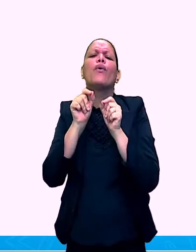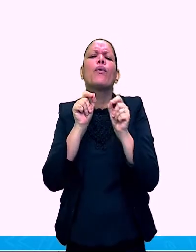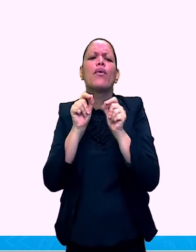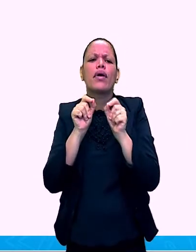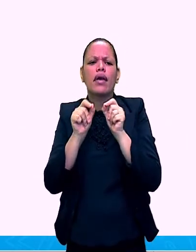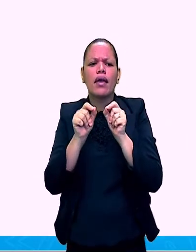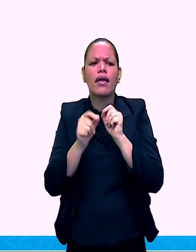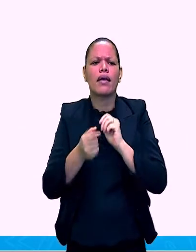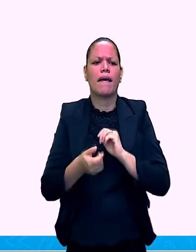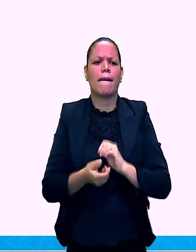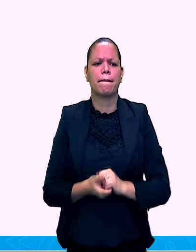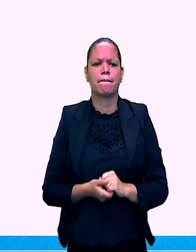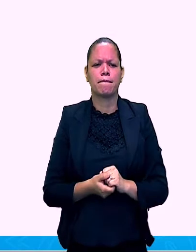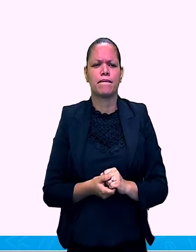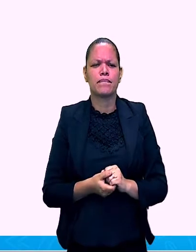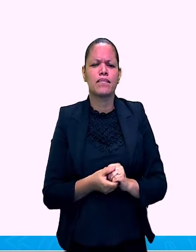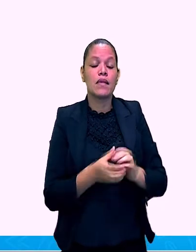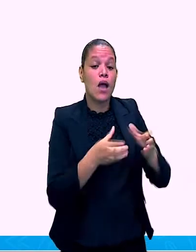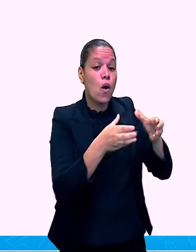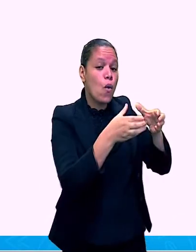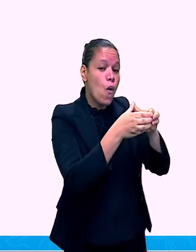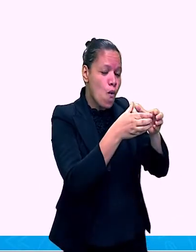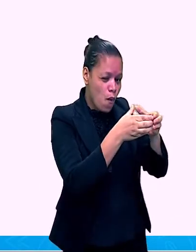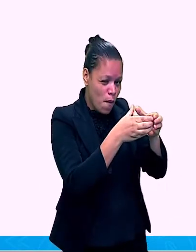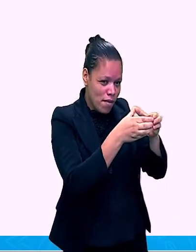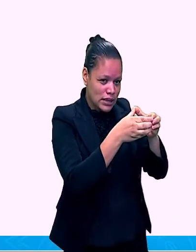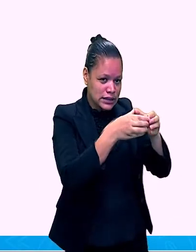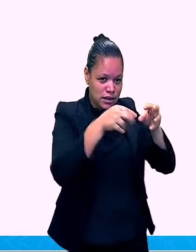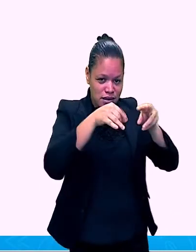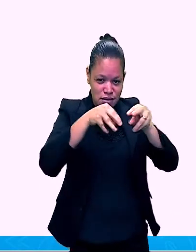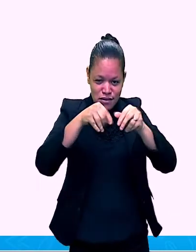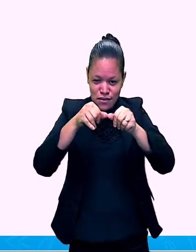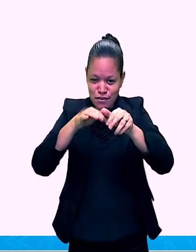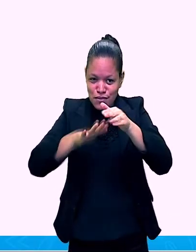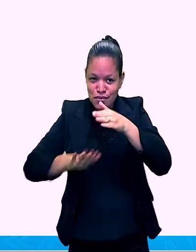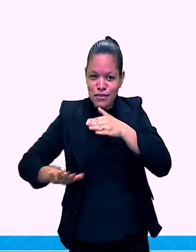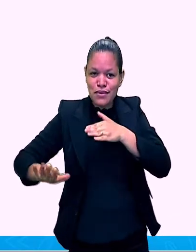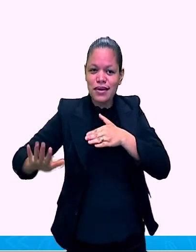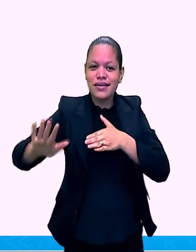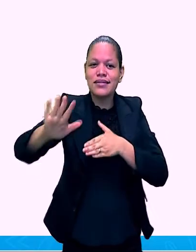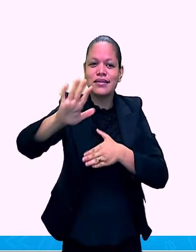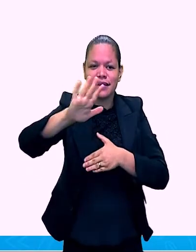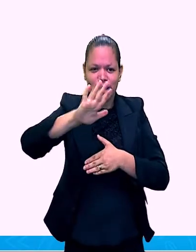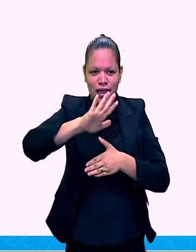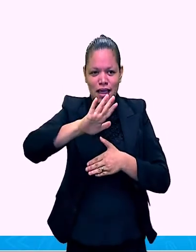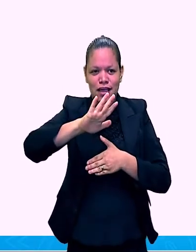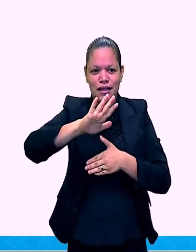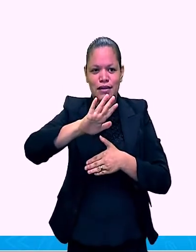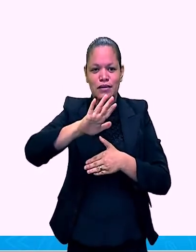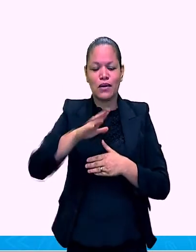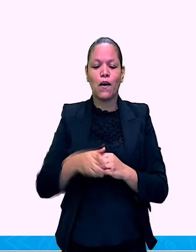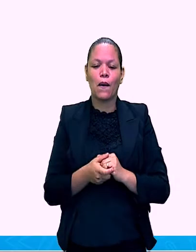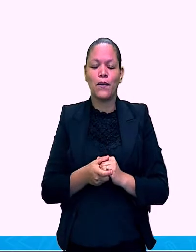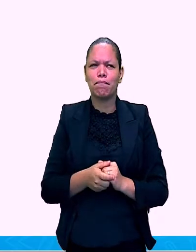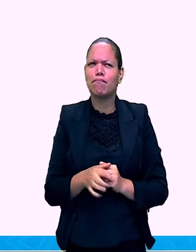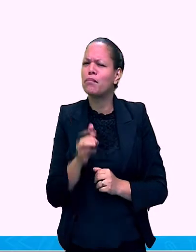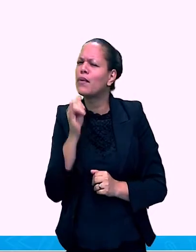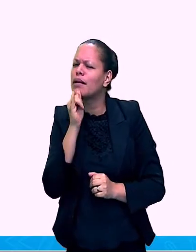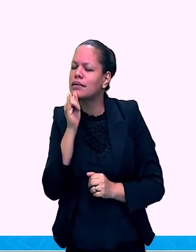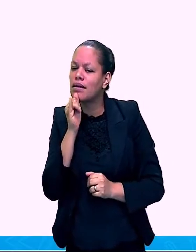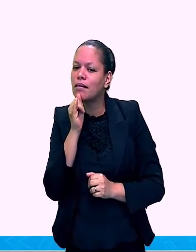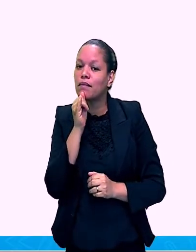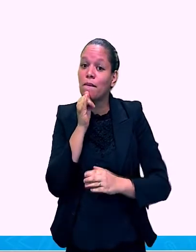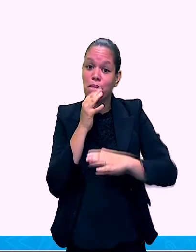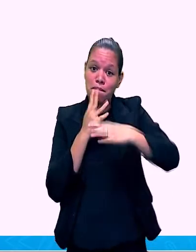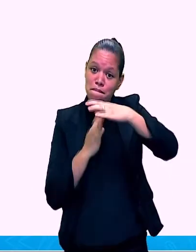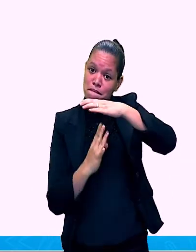ocupar aquele território, novas culturas, novo lugar, né? E as modificações tecnológicas, culturais ou